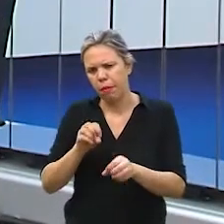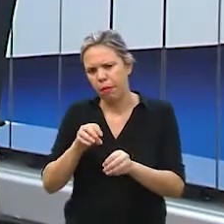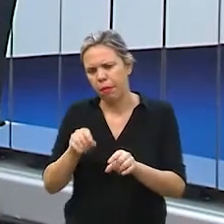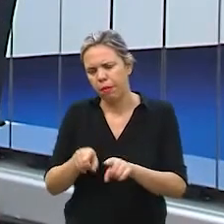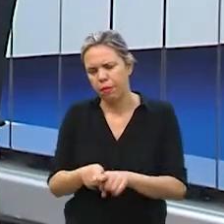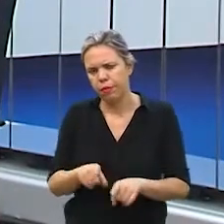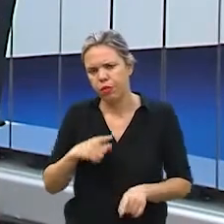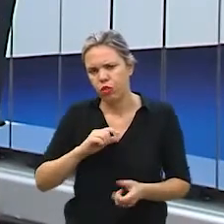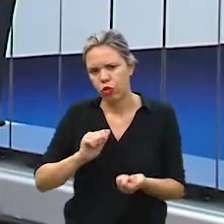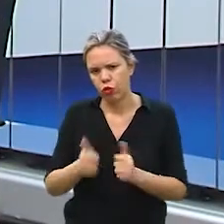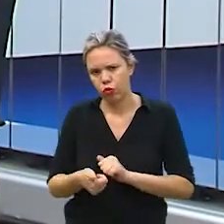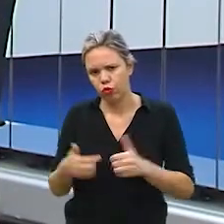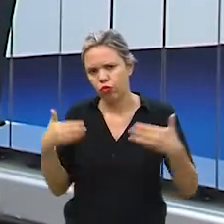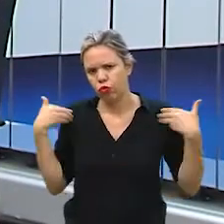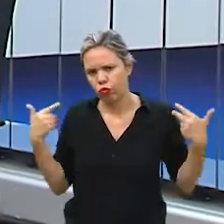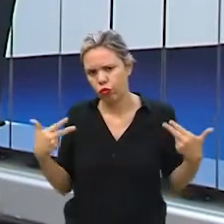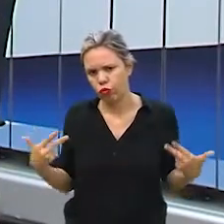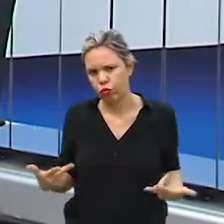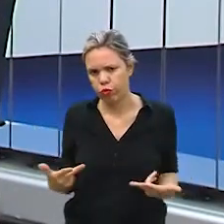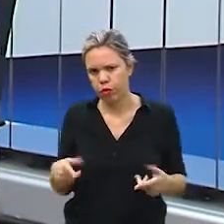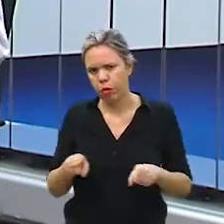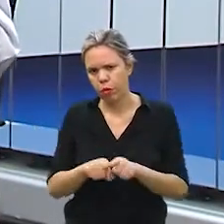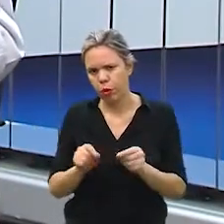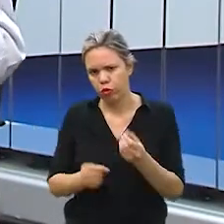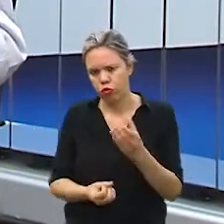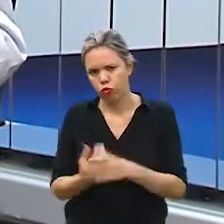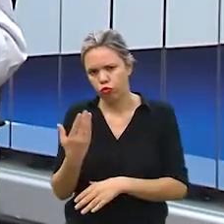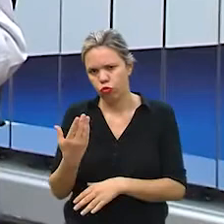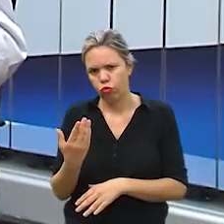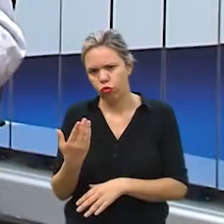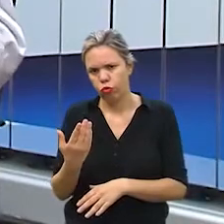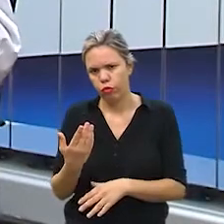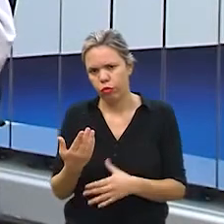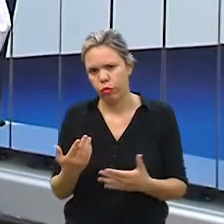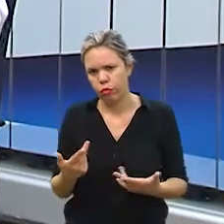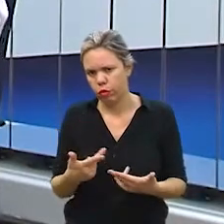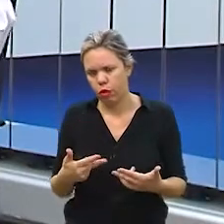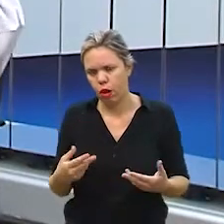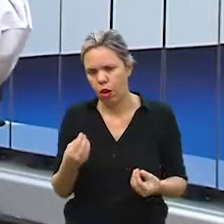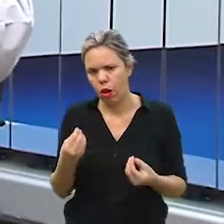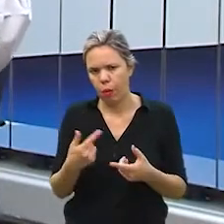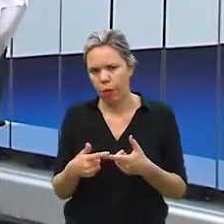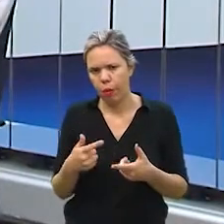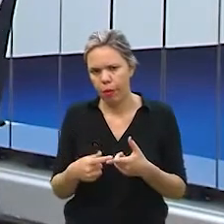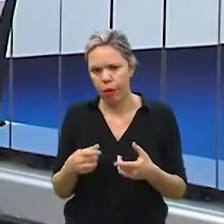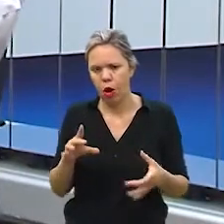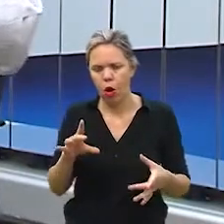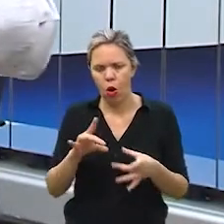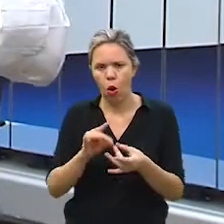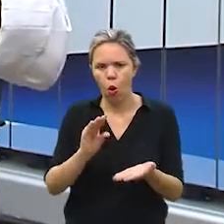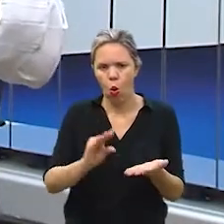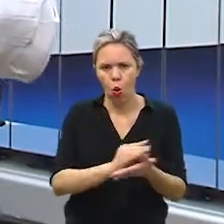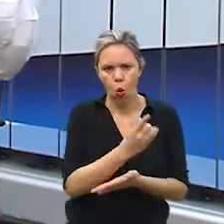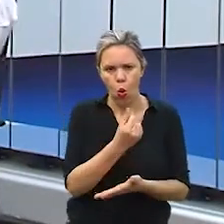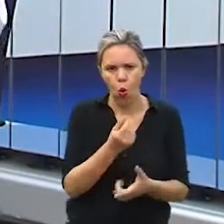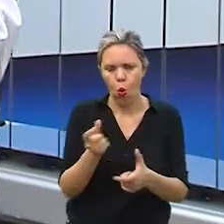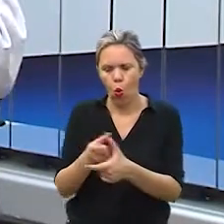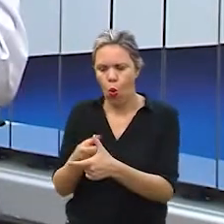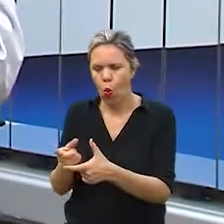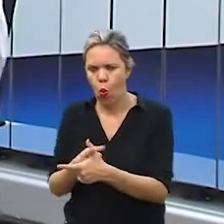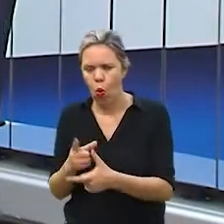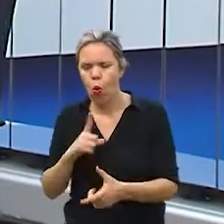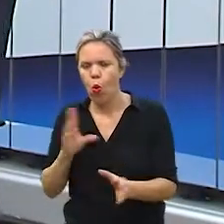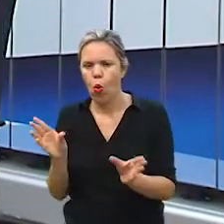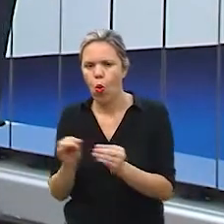educação, esportes e lazer, e ainda podem surgir imprevistos. Como é que concilia o orçamento com as demandas? Quem é